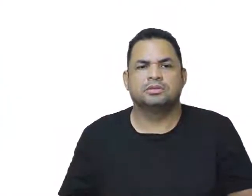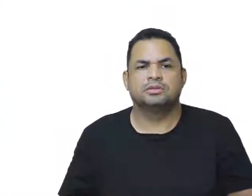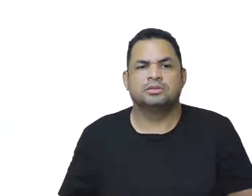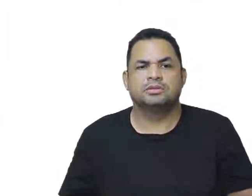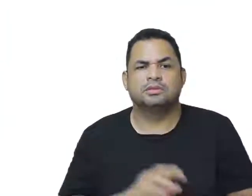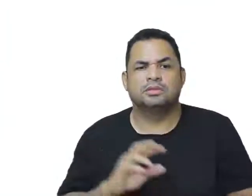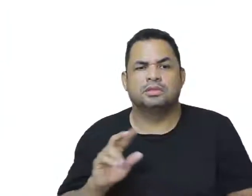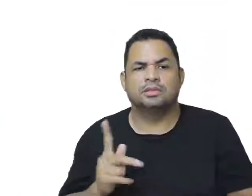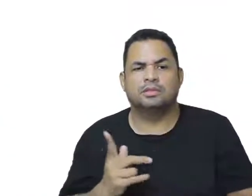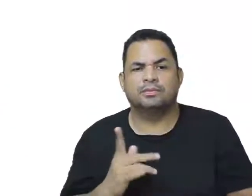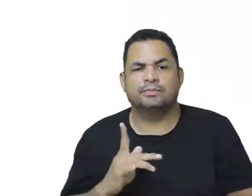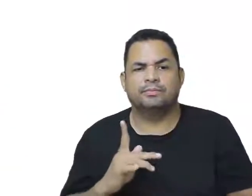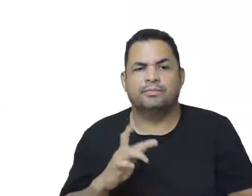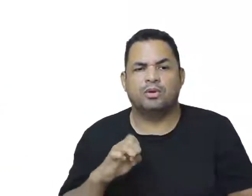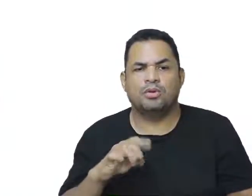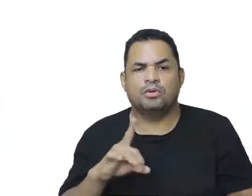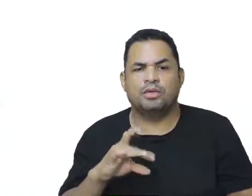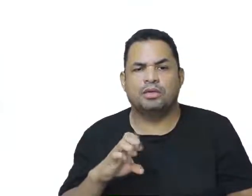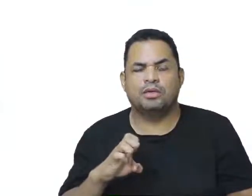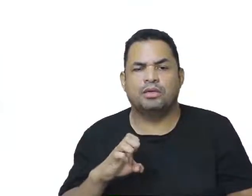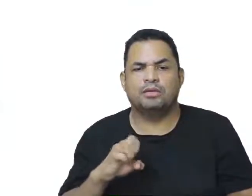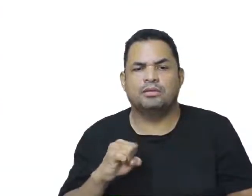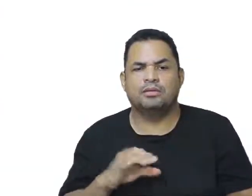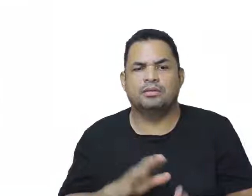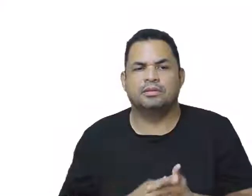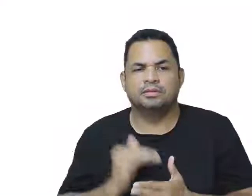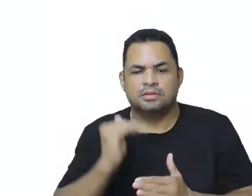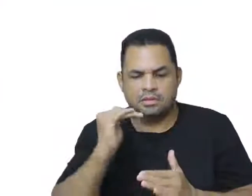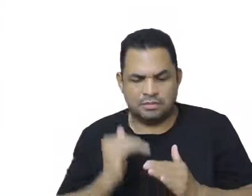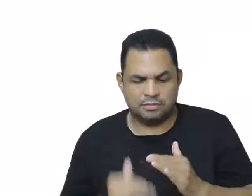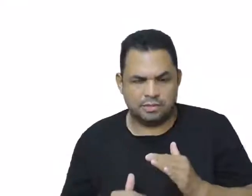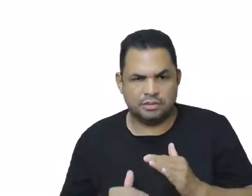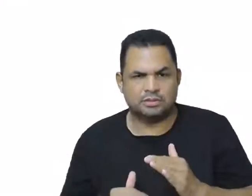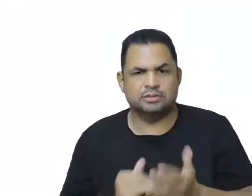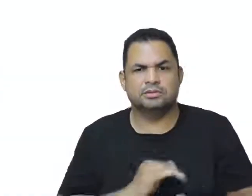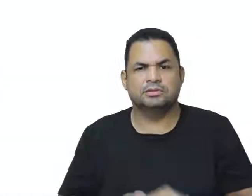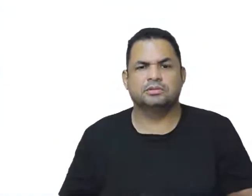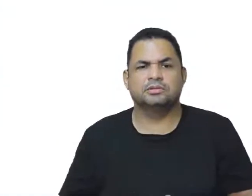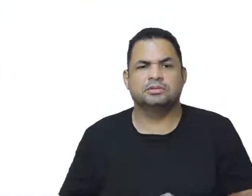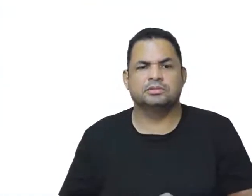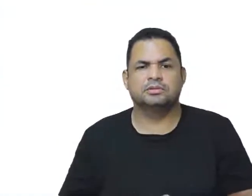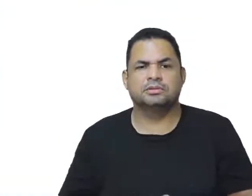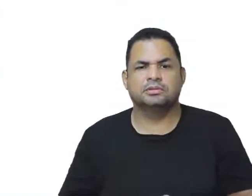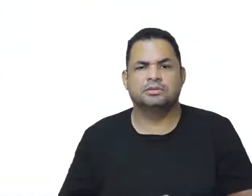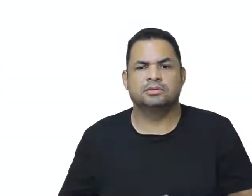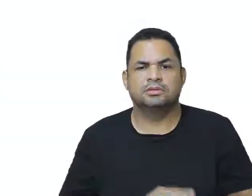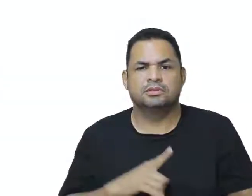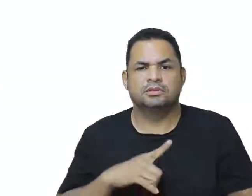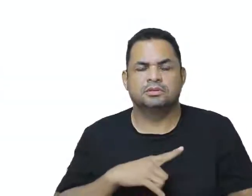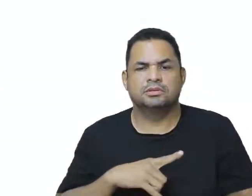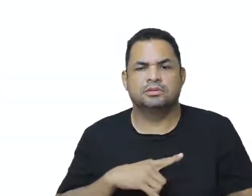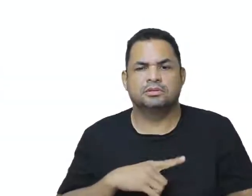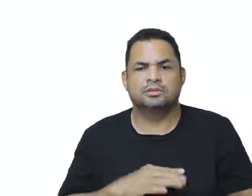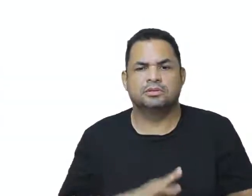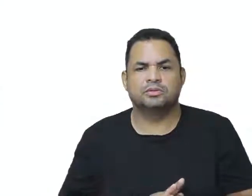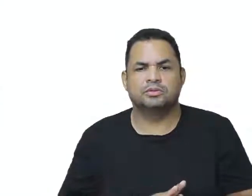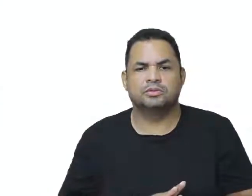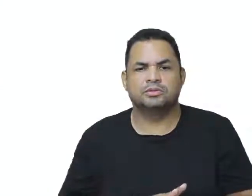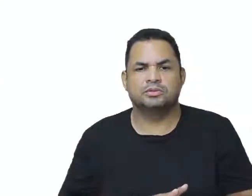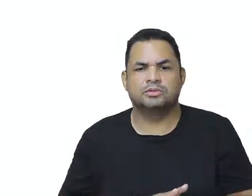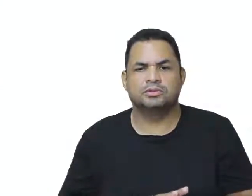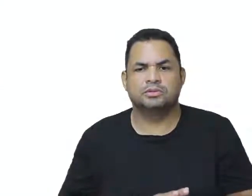A hipoderme, que já é, hipo vem de baixo, né? Fica abaixo. é uma das camadas da pele também conhecida